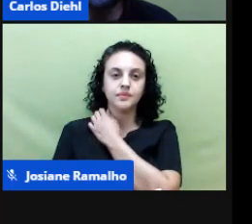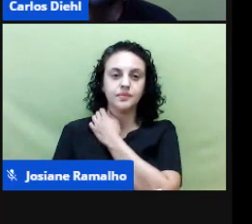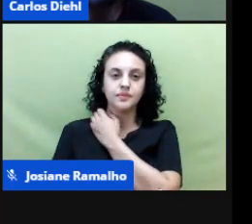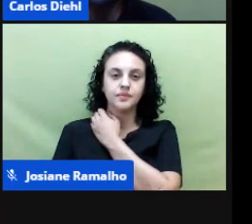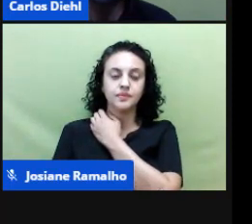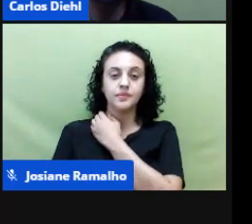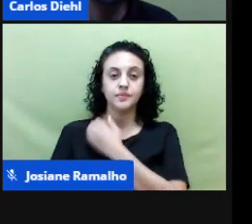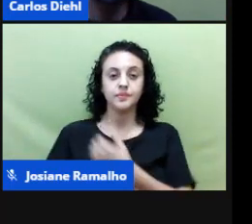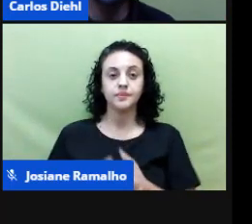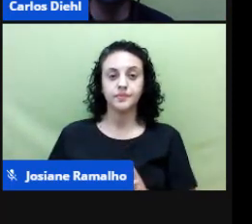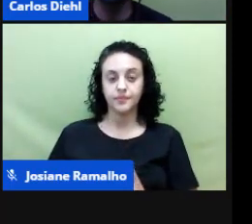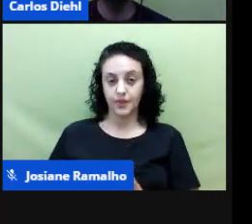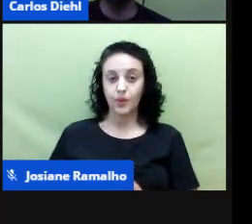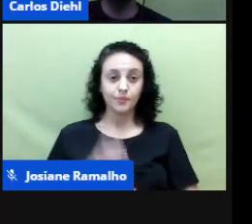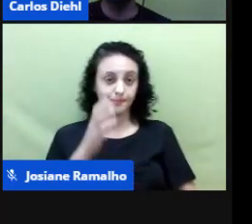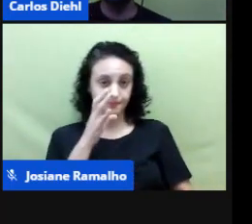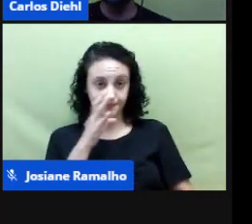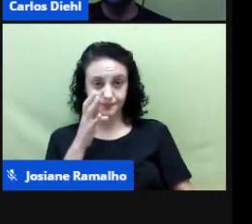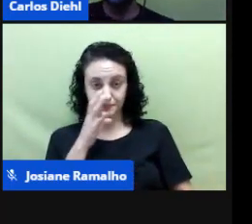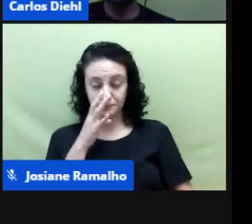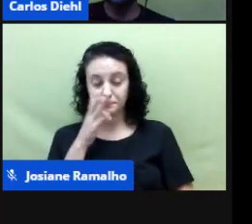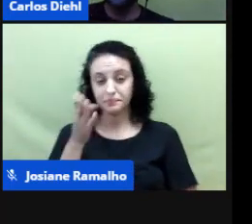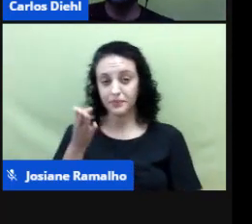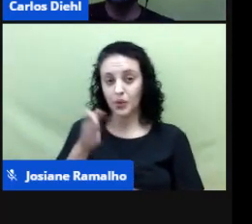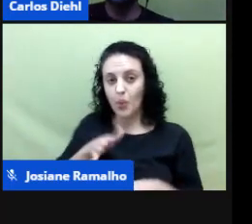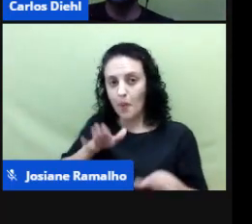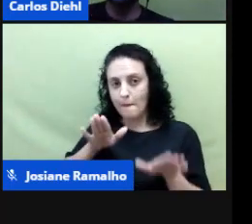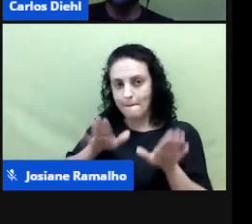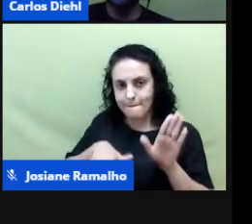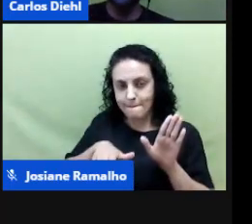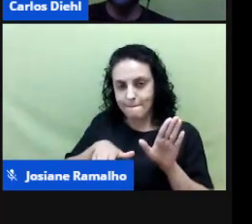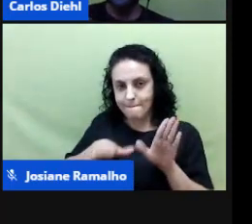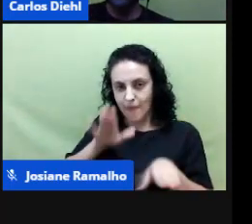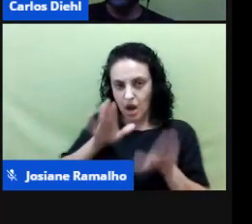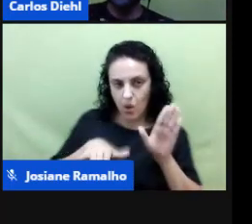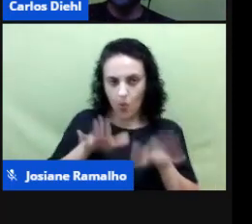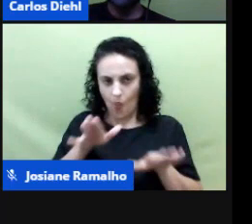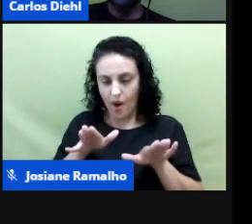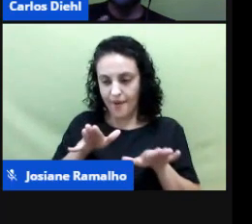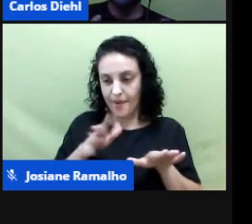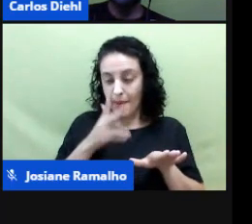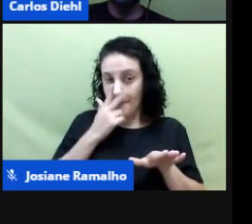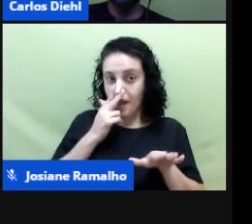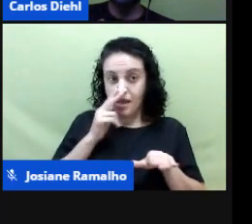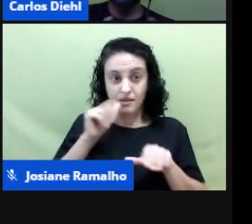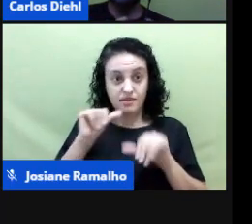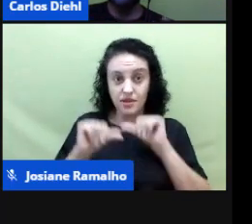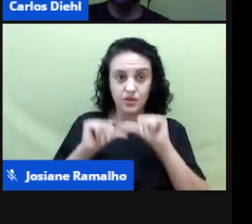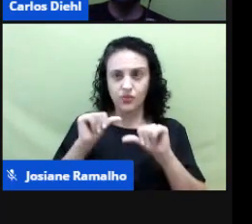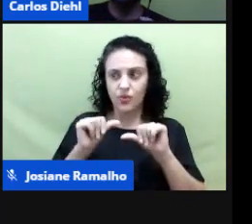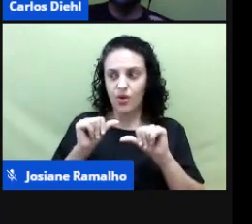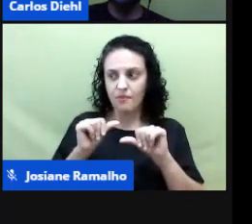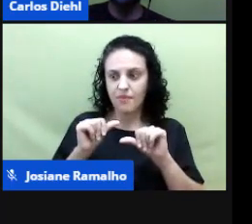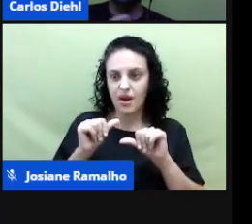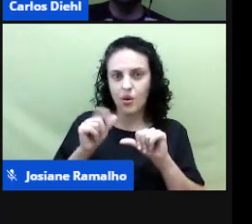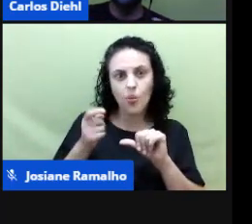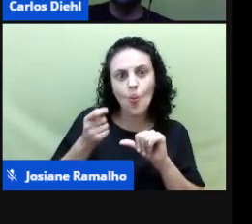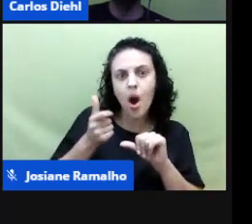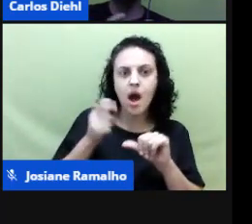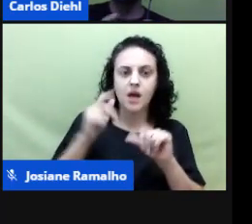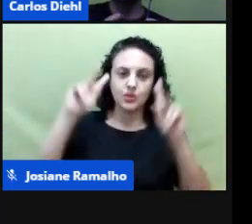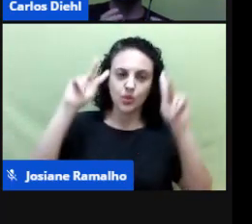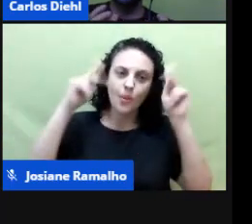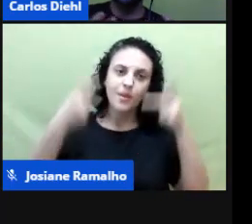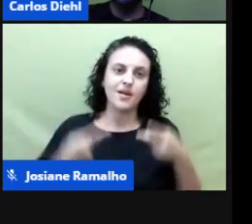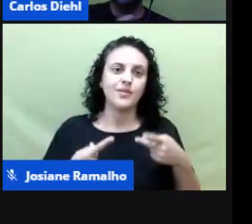Então, eles humanizam os pinguins, colocam as falas do pinguim como se fosse fala de